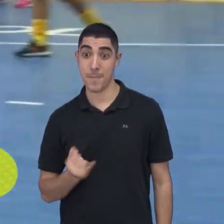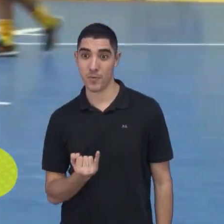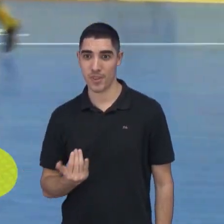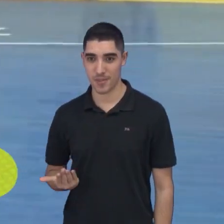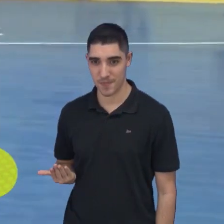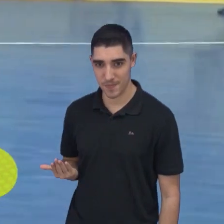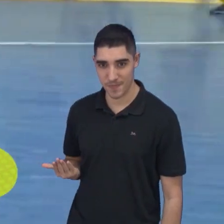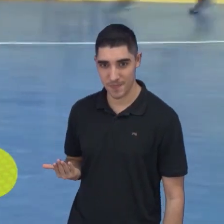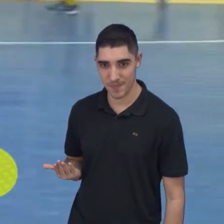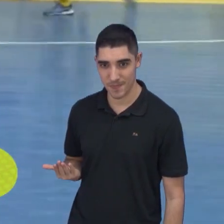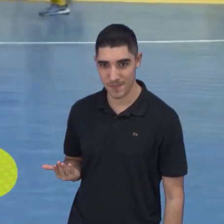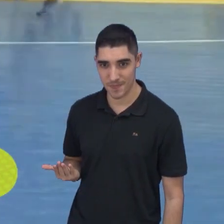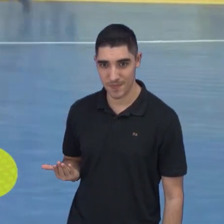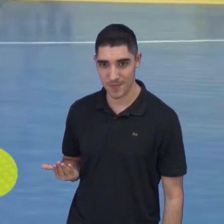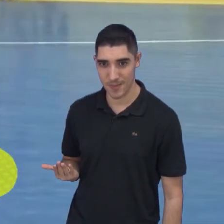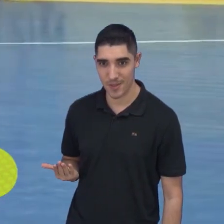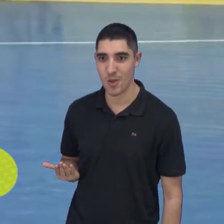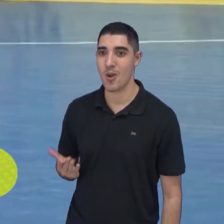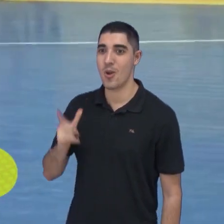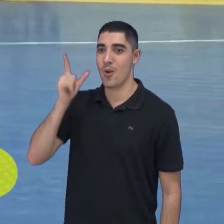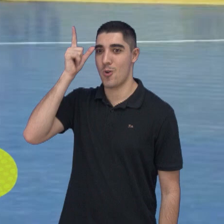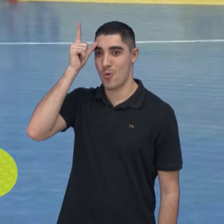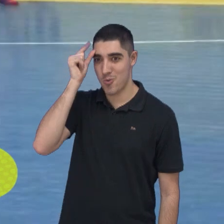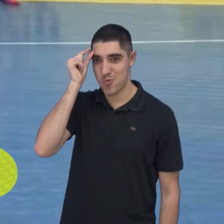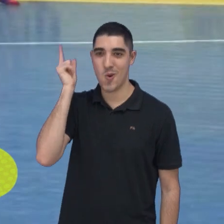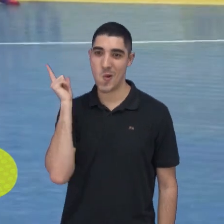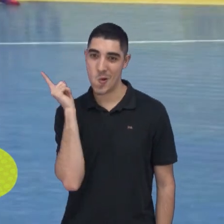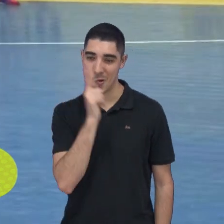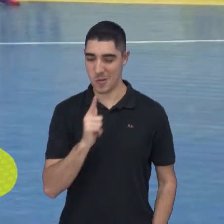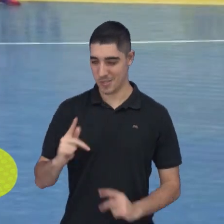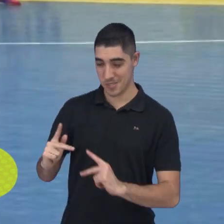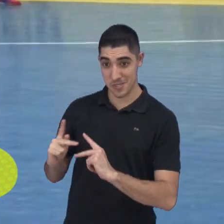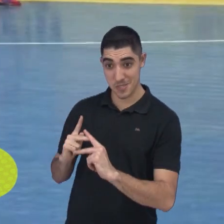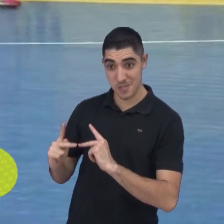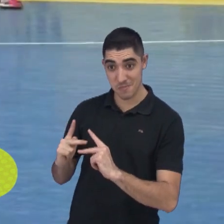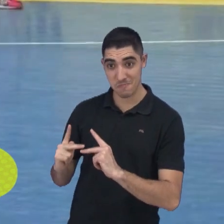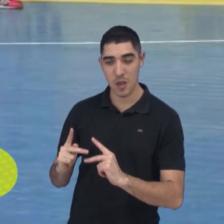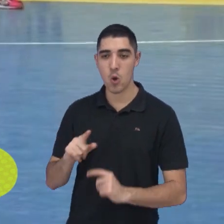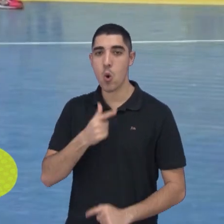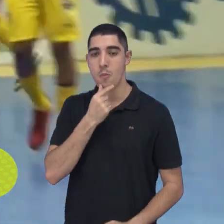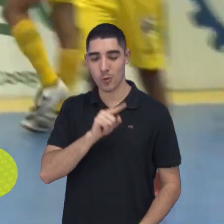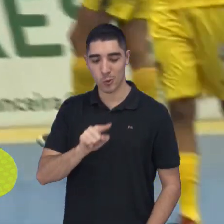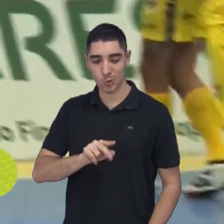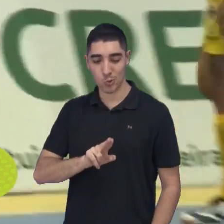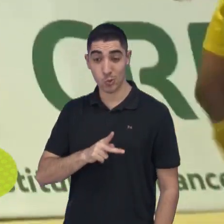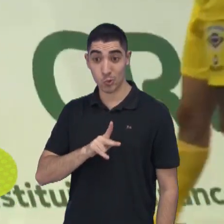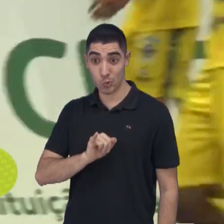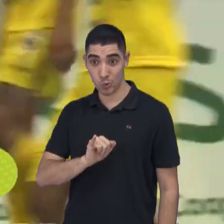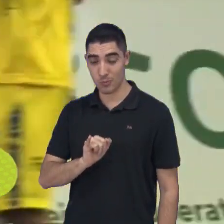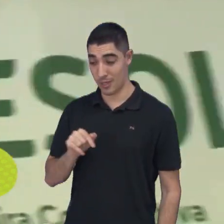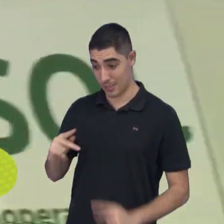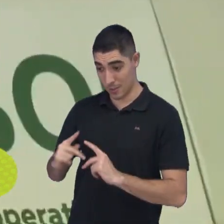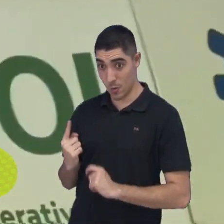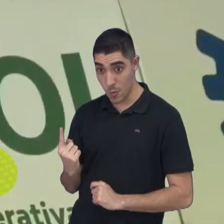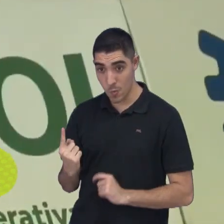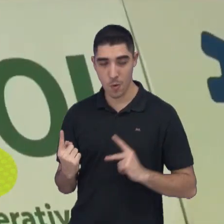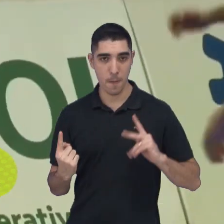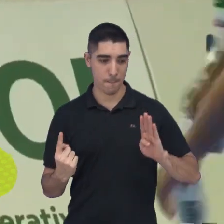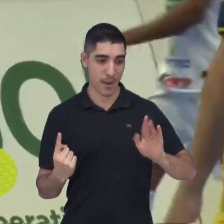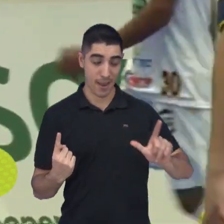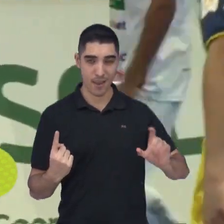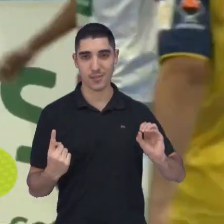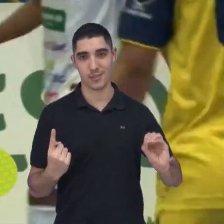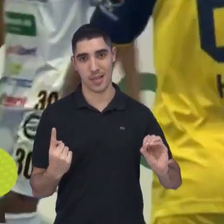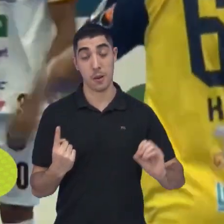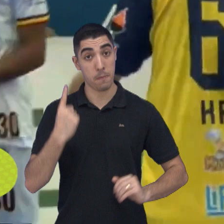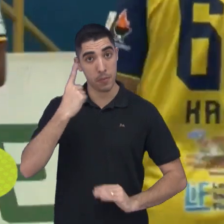lá dentro. Ufa, aberto o placar no Tênis Clube. Zup é o nome do gol, São José 1, Blumenau 0, o